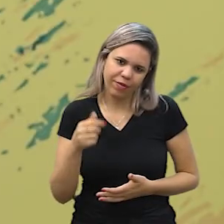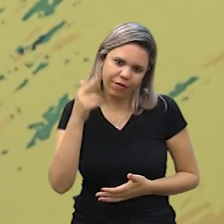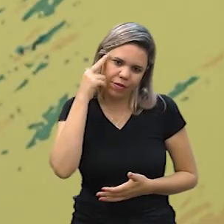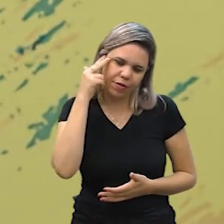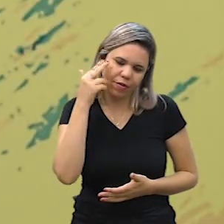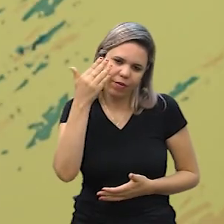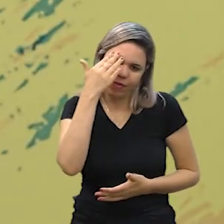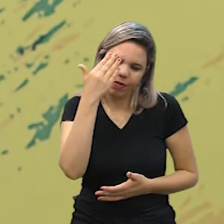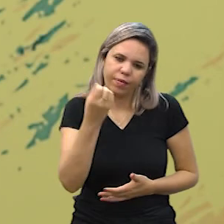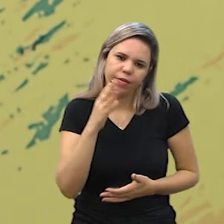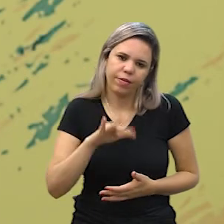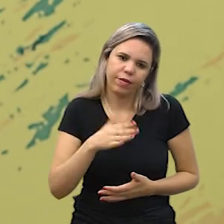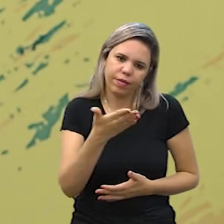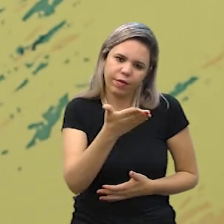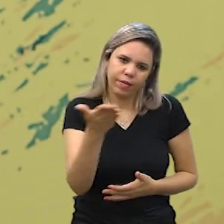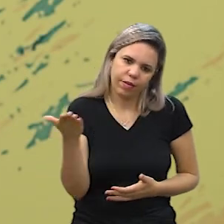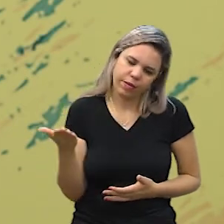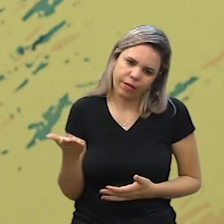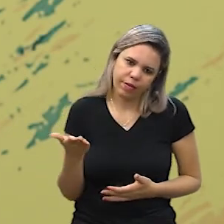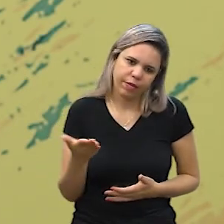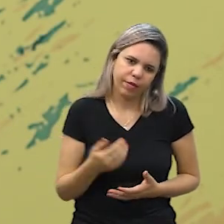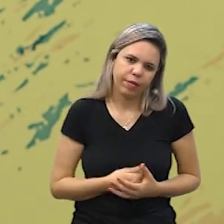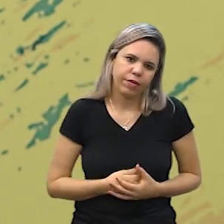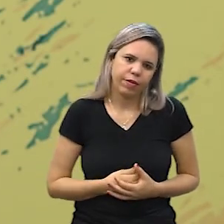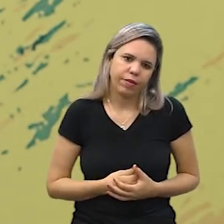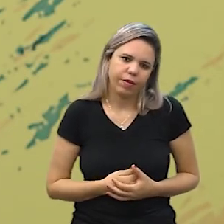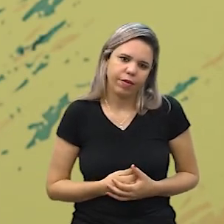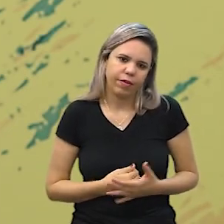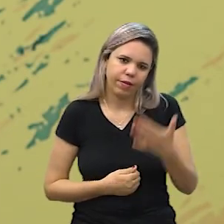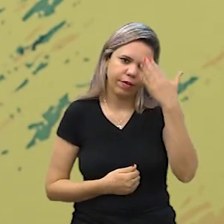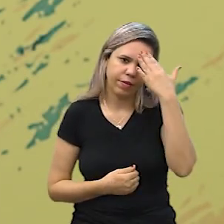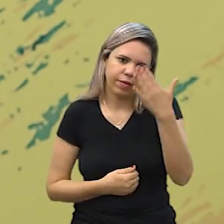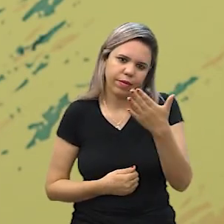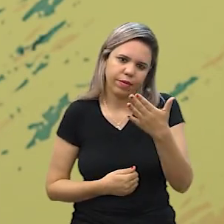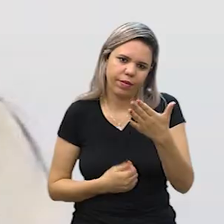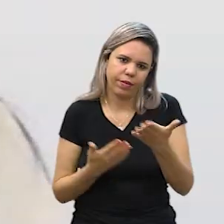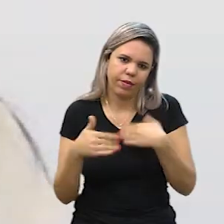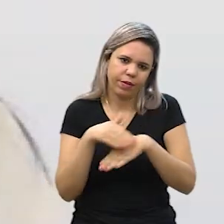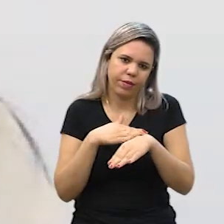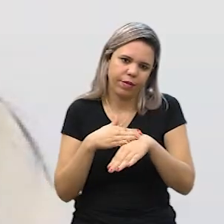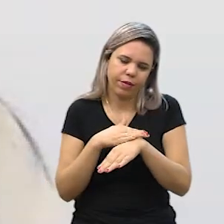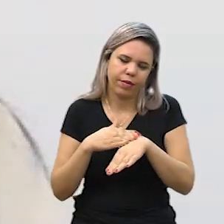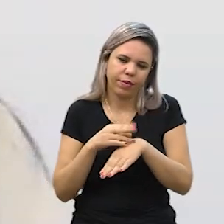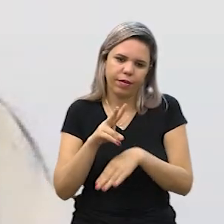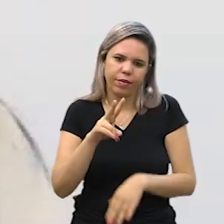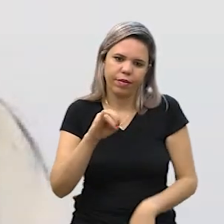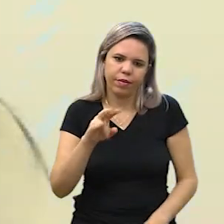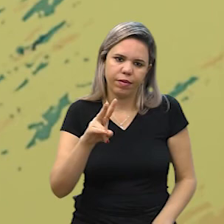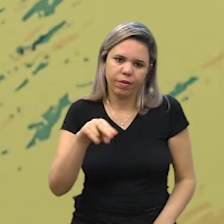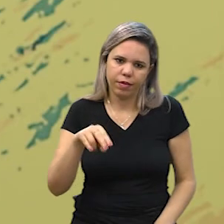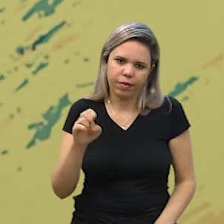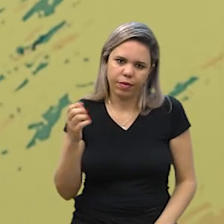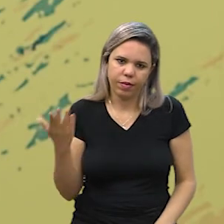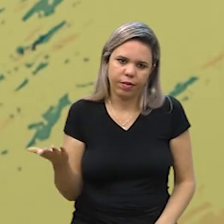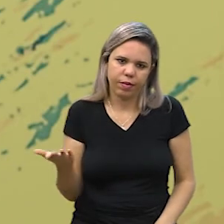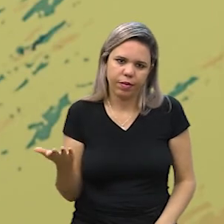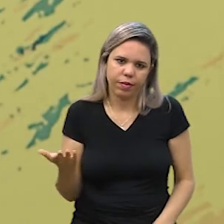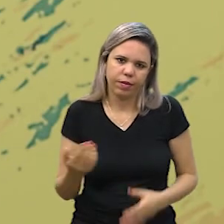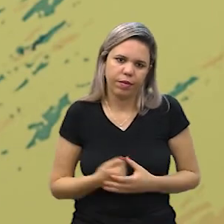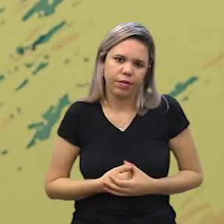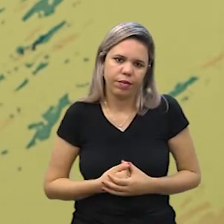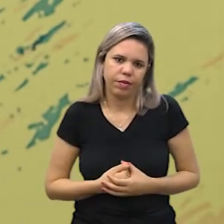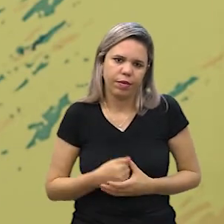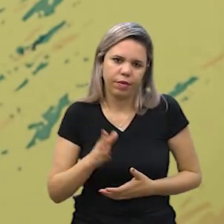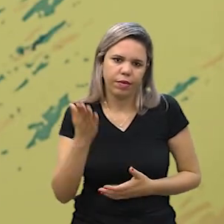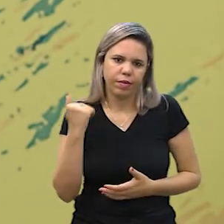Muito obrigada. Boa tarde a vocês, viu? Valeu. Muito obrigado. Conversamos então com a Viviane. Valeu. É isso aí,